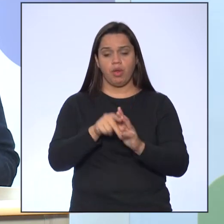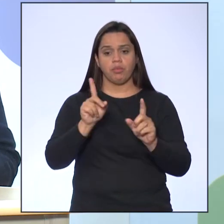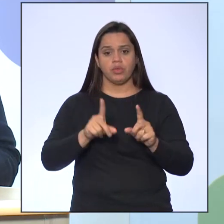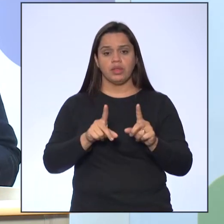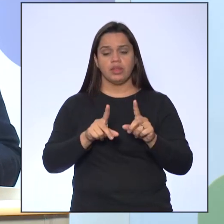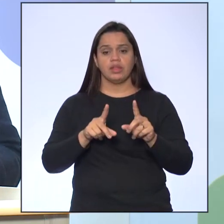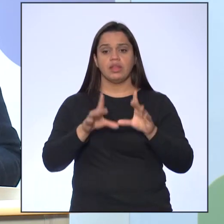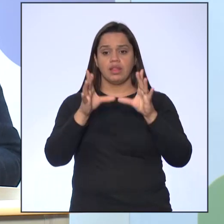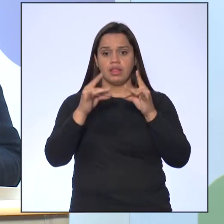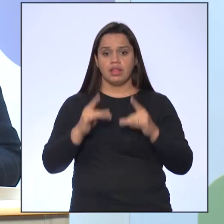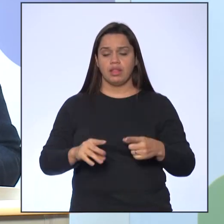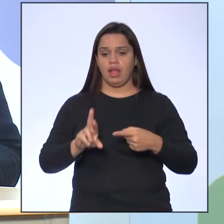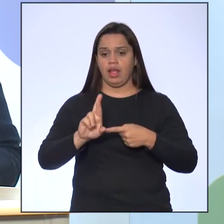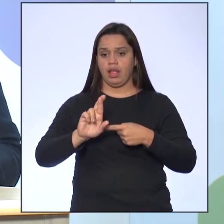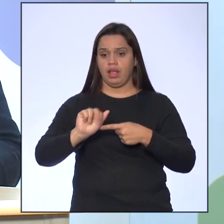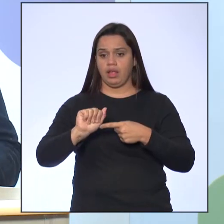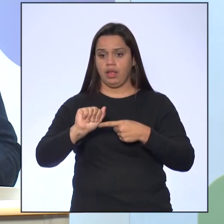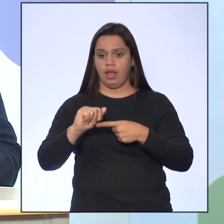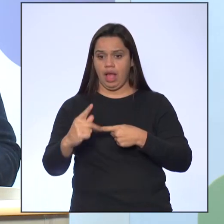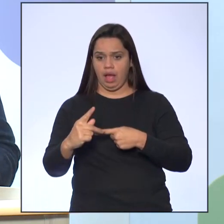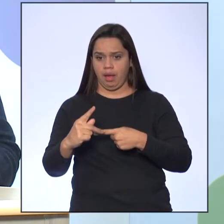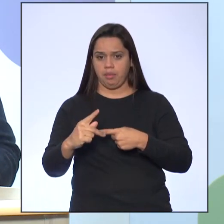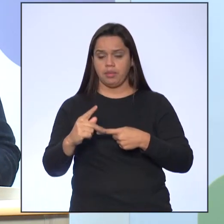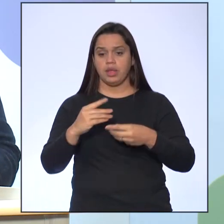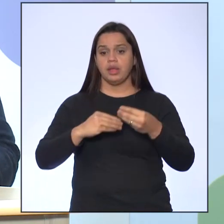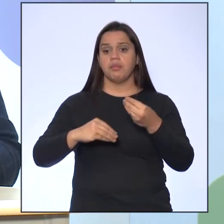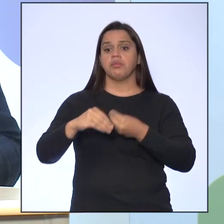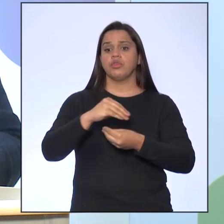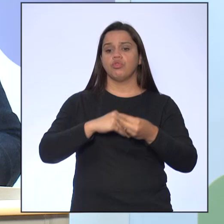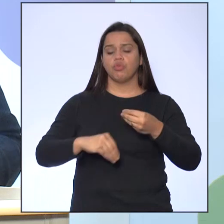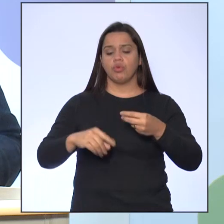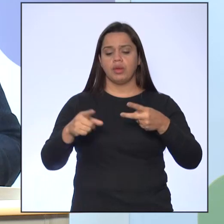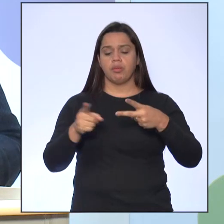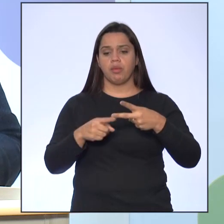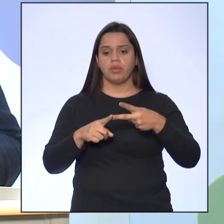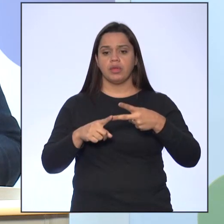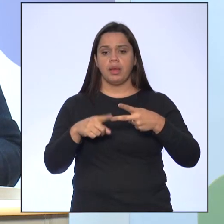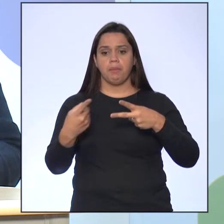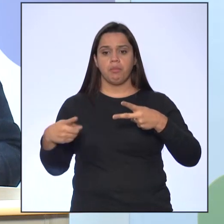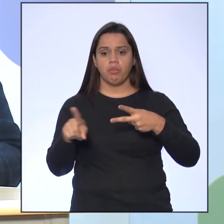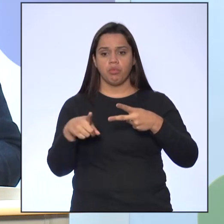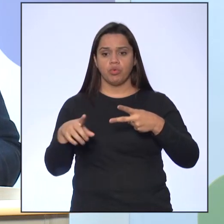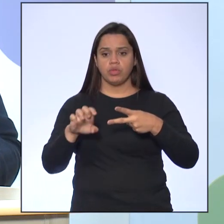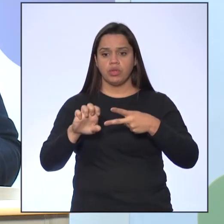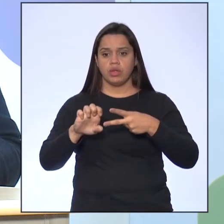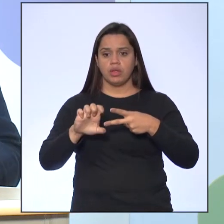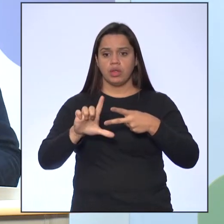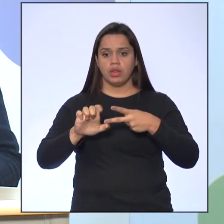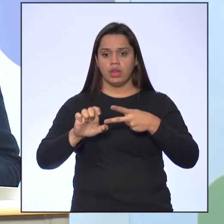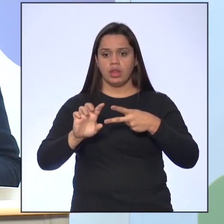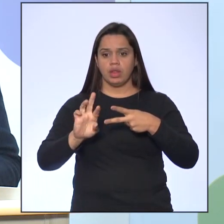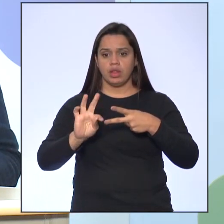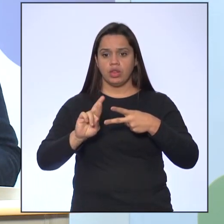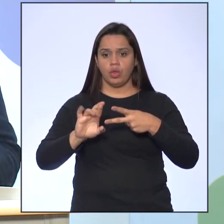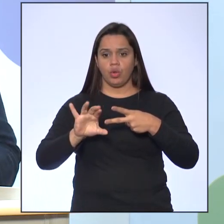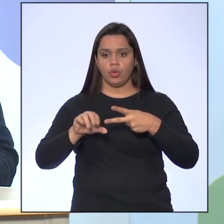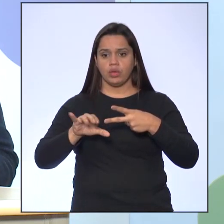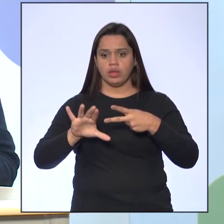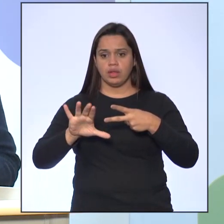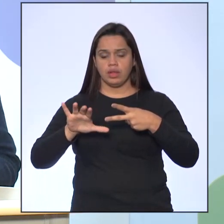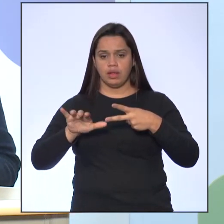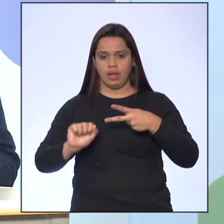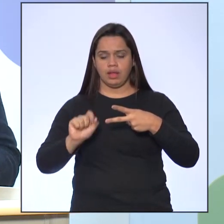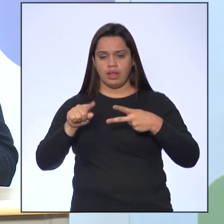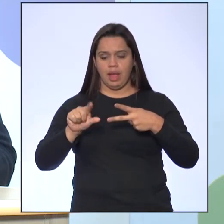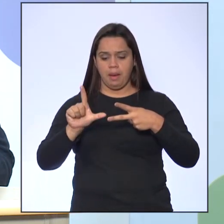batida cadenciada de fundo, tá, com elementos aí da música eletrônica. Aí você tem elementos do minimal, né? O que que